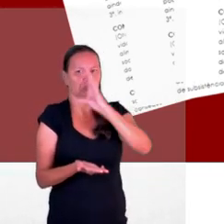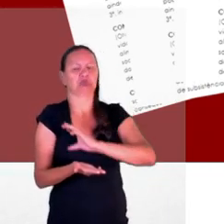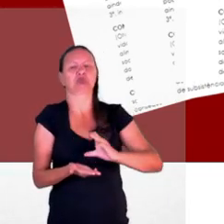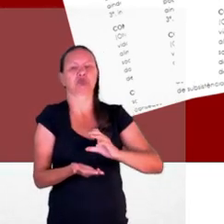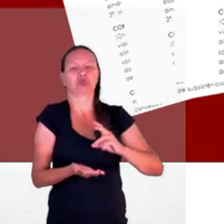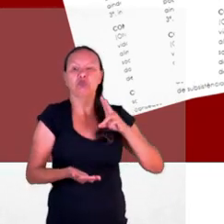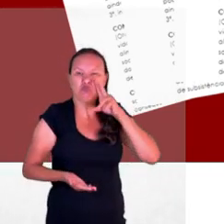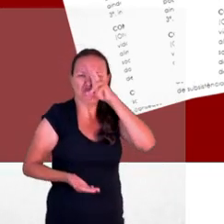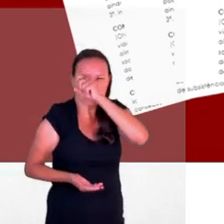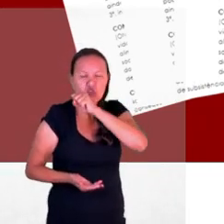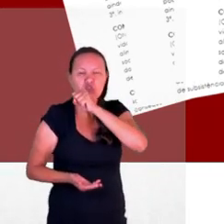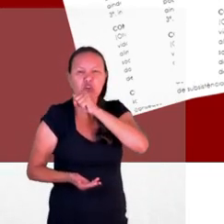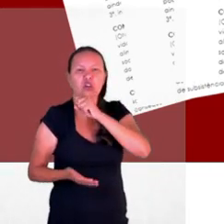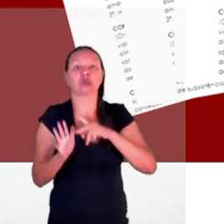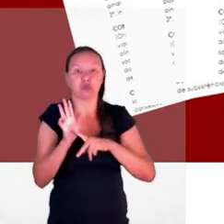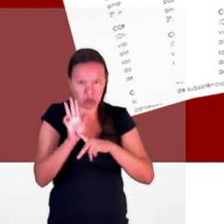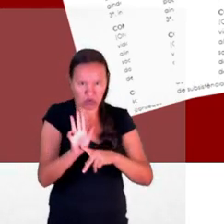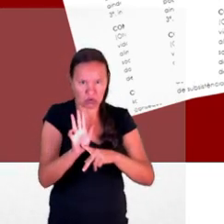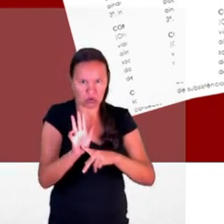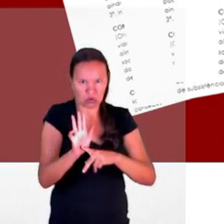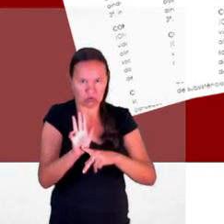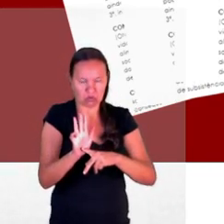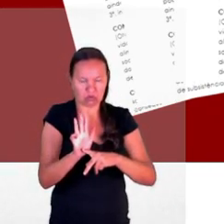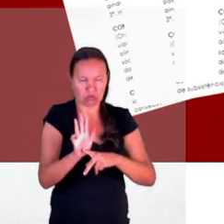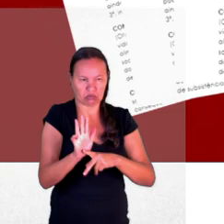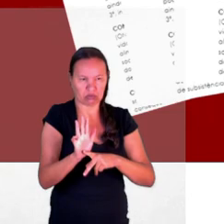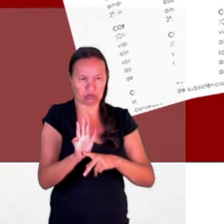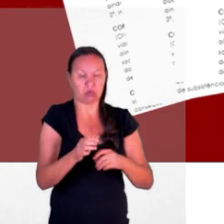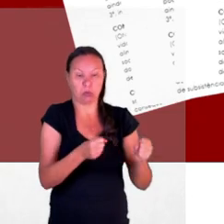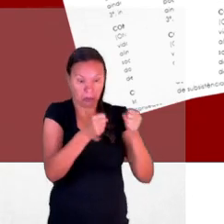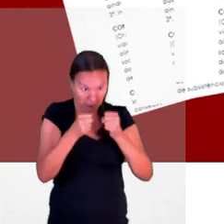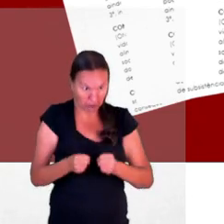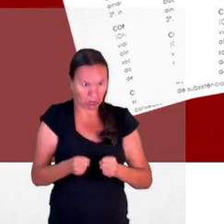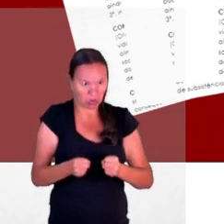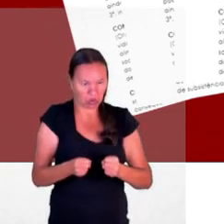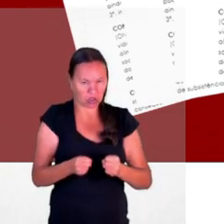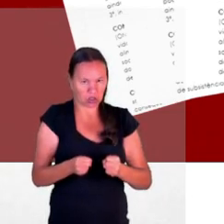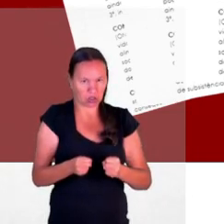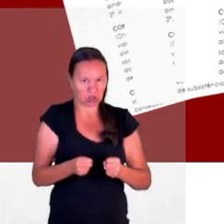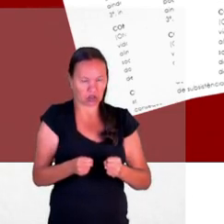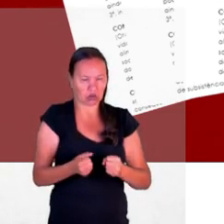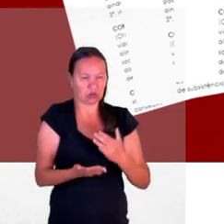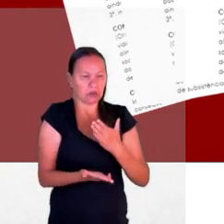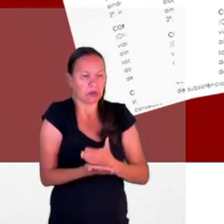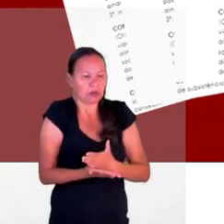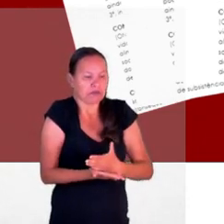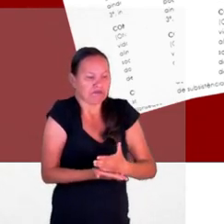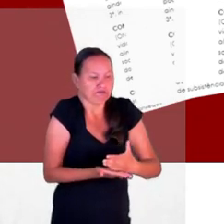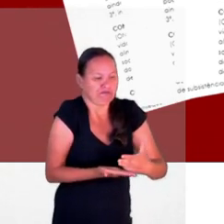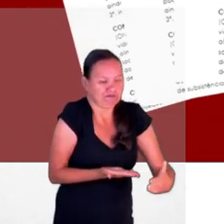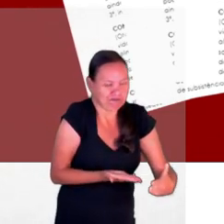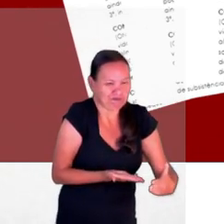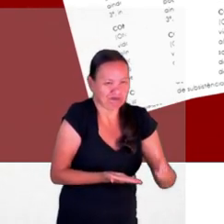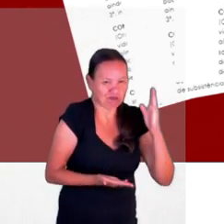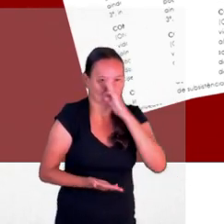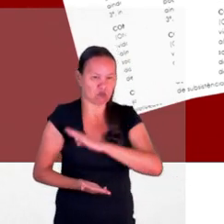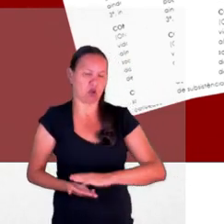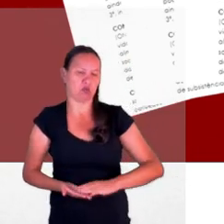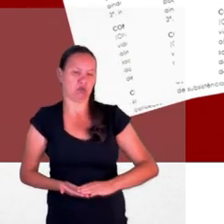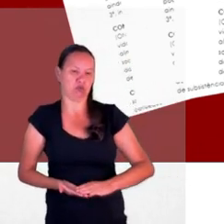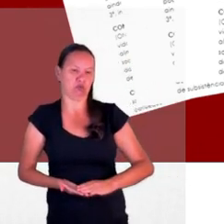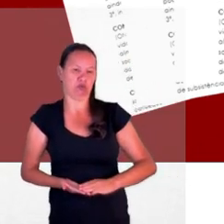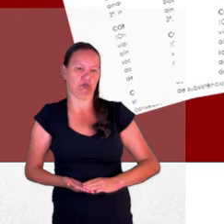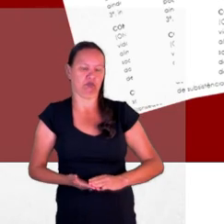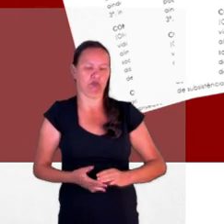forte muito simbólico eh podemos retroagir Desde da PEC da maldade enfim Toda Toda